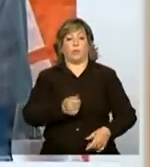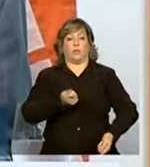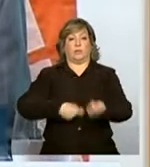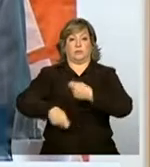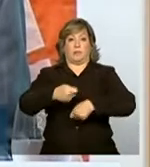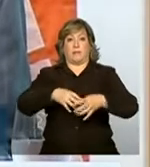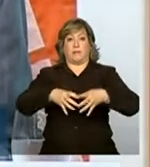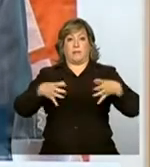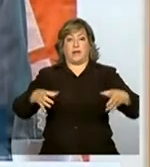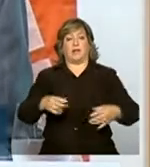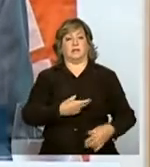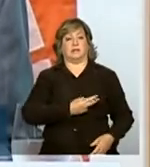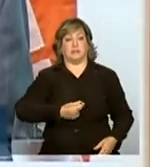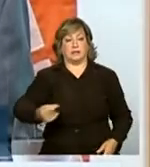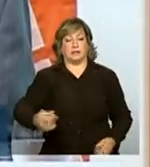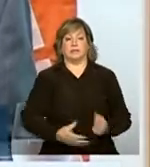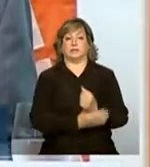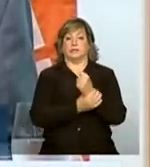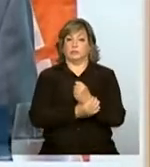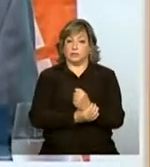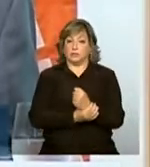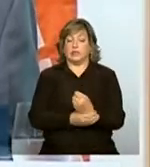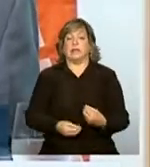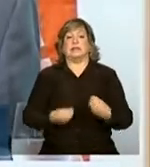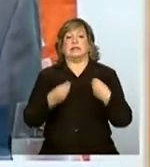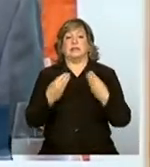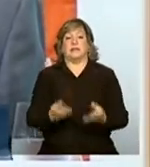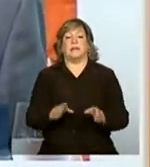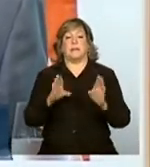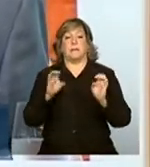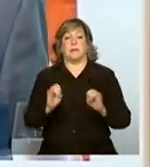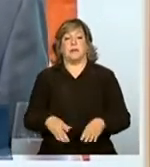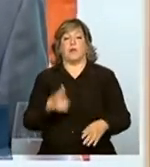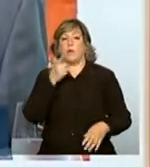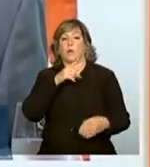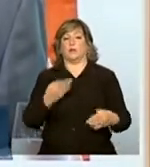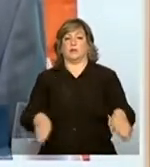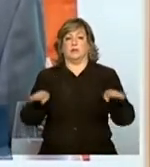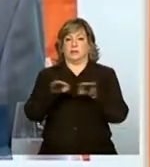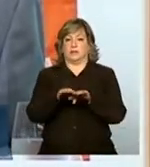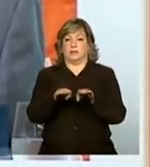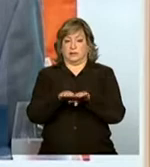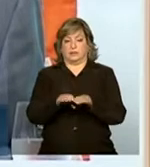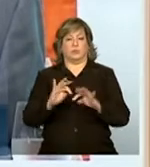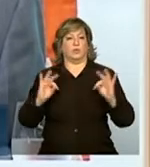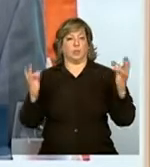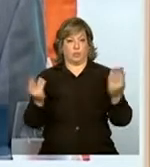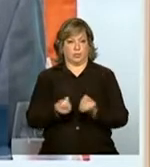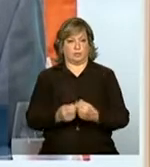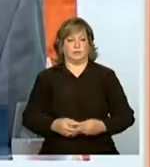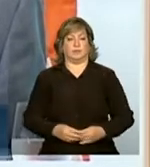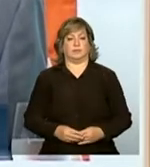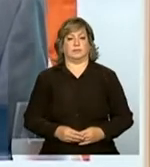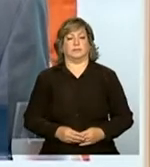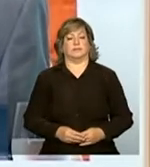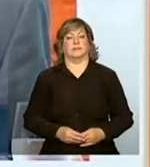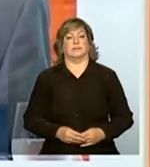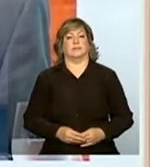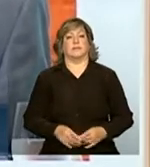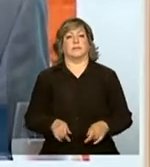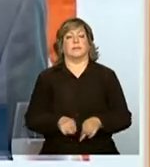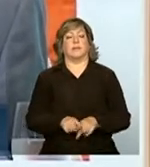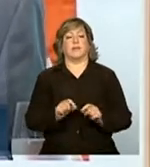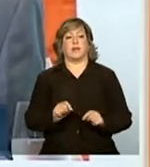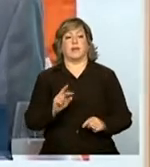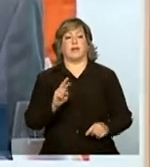macroeconômico estável e seguro, que garanta condições para competirmos em pé de igualdade. Fixamos como